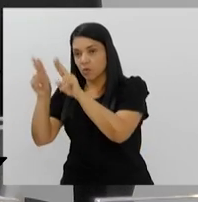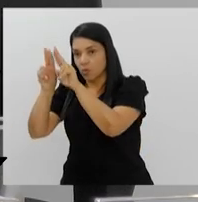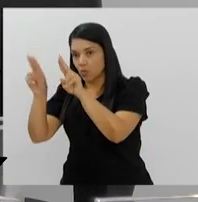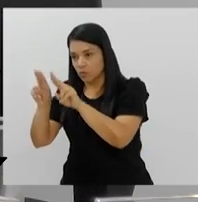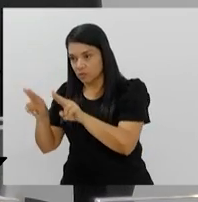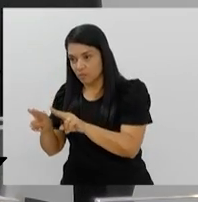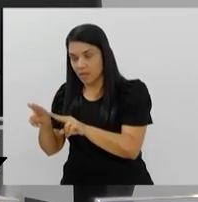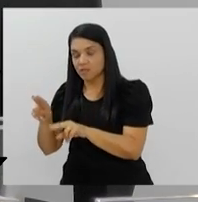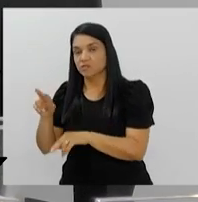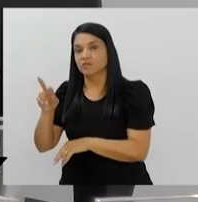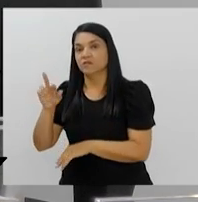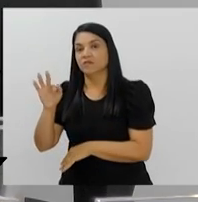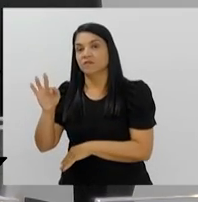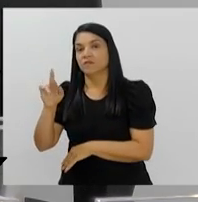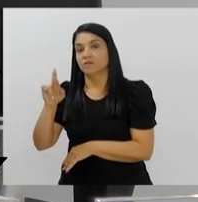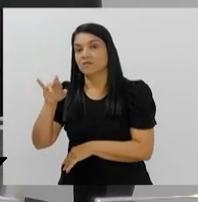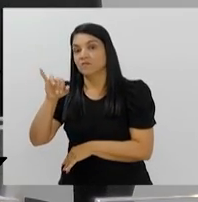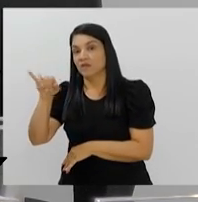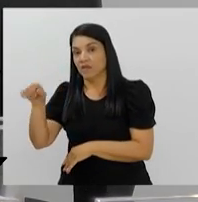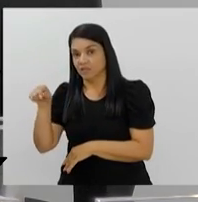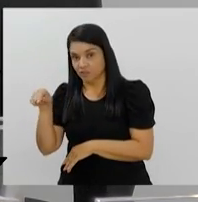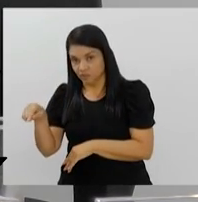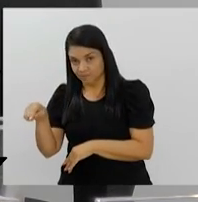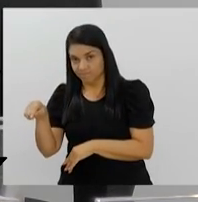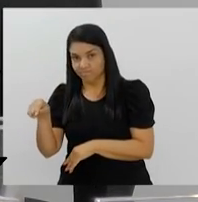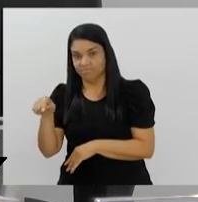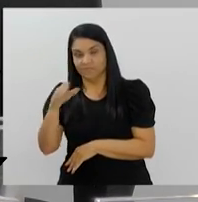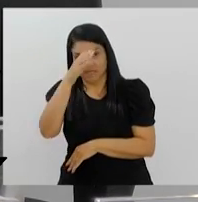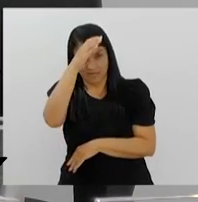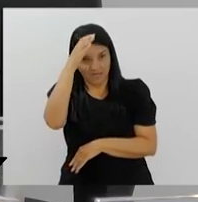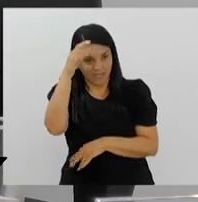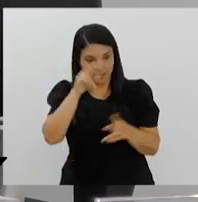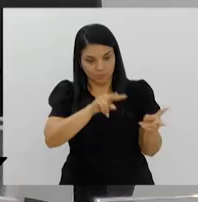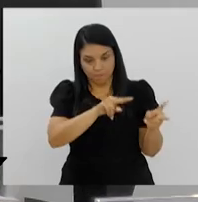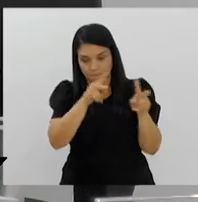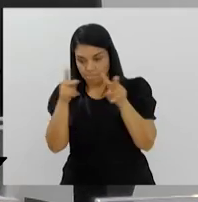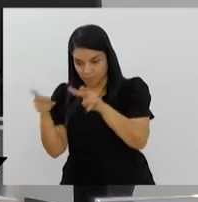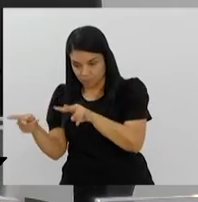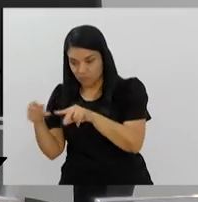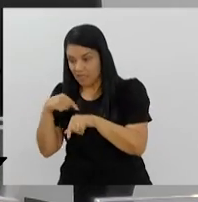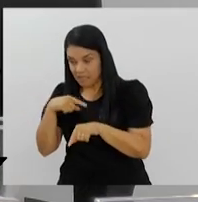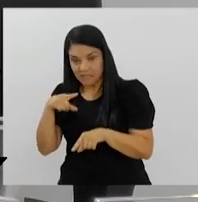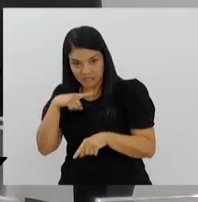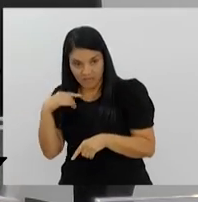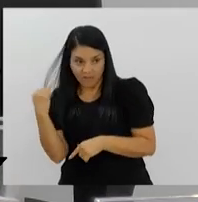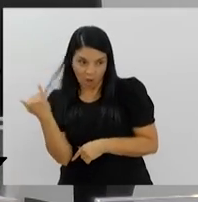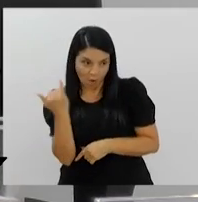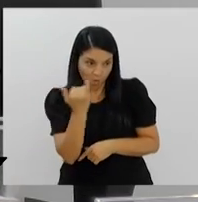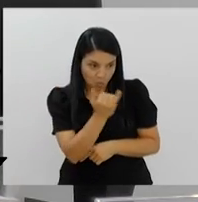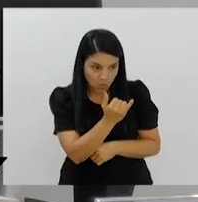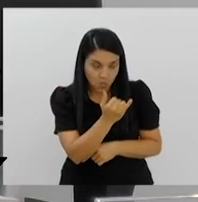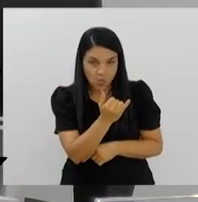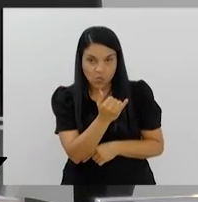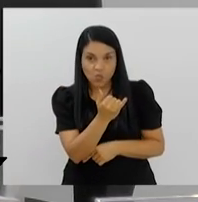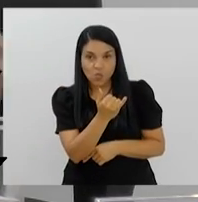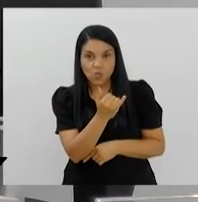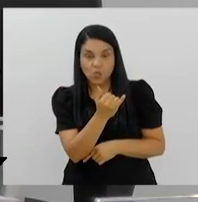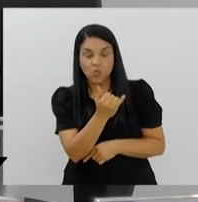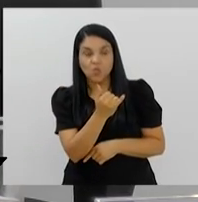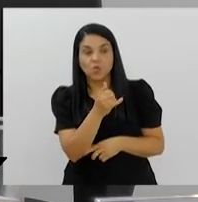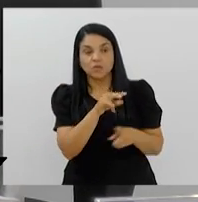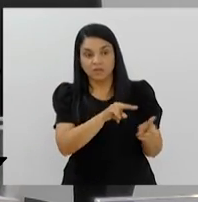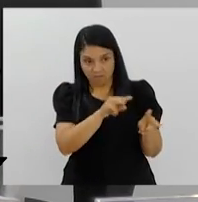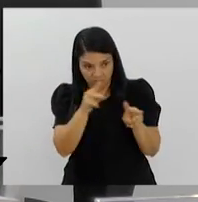houve também a comunicação para os seus beneficiários desta transferência de que